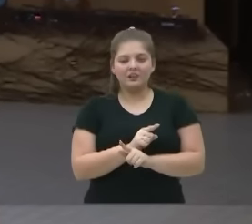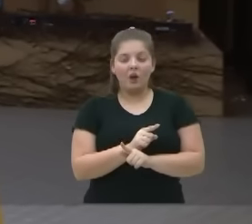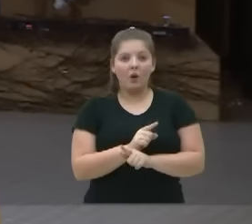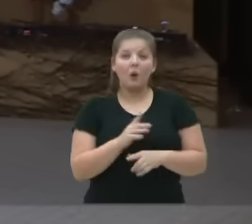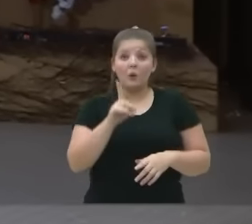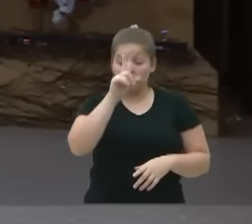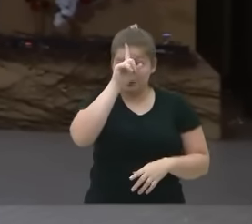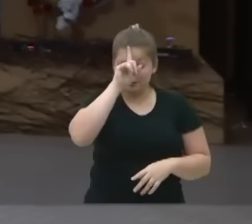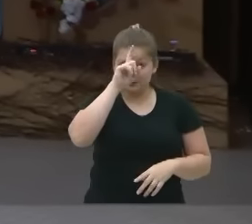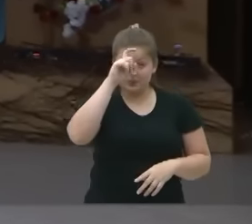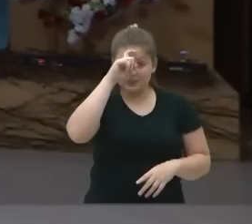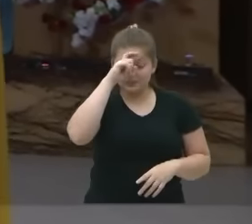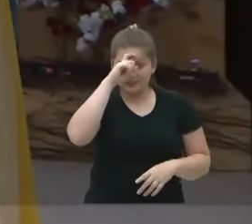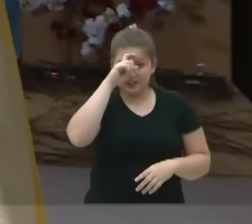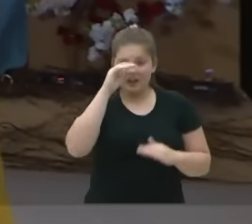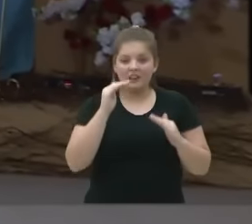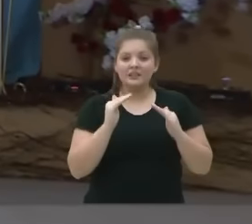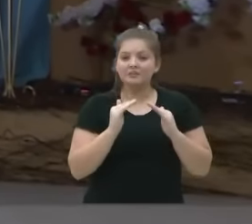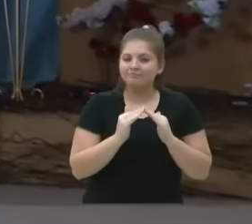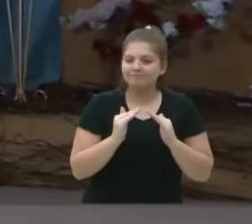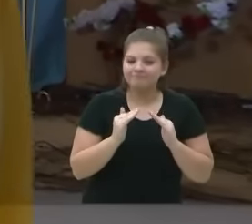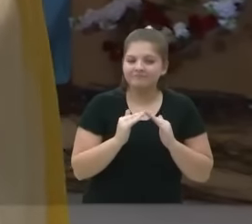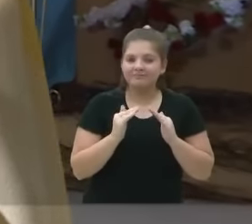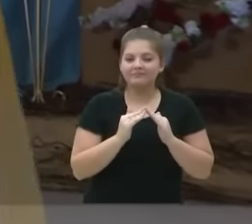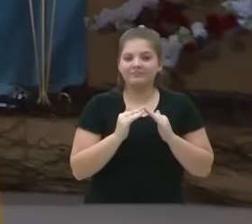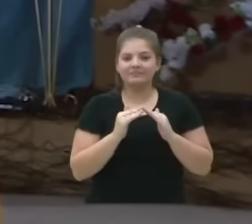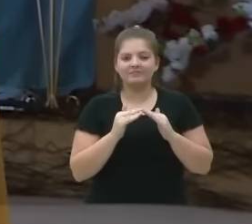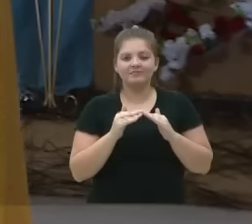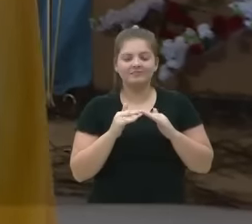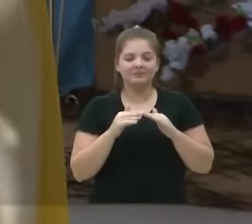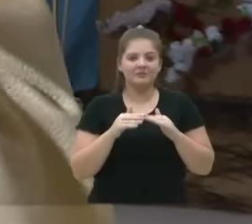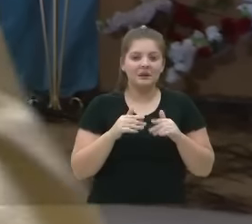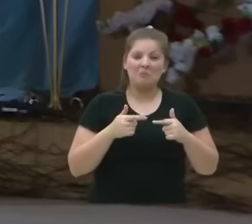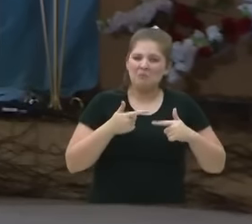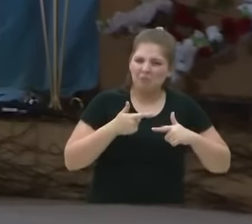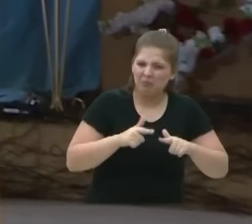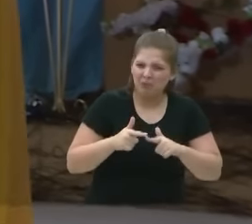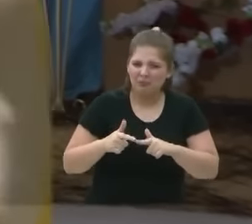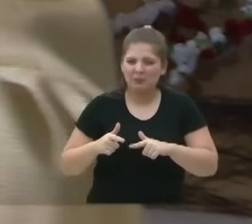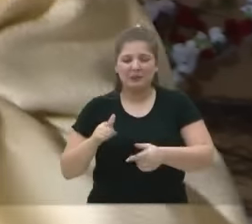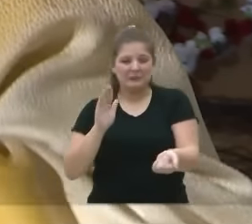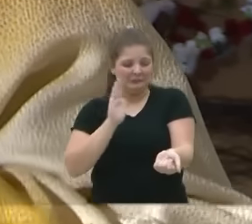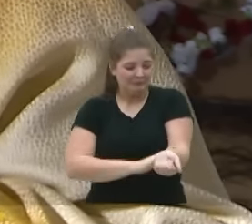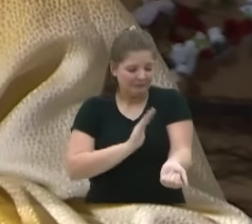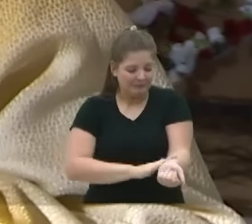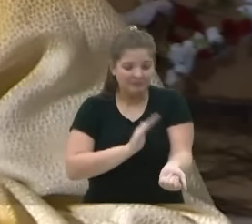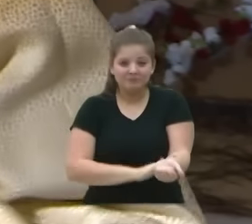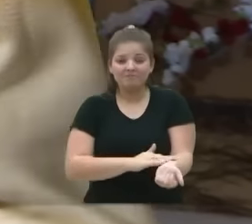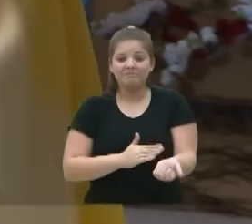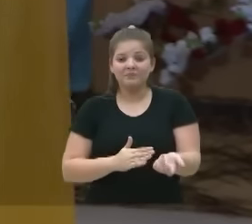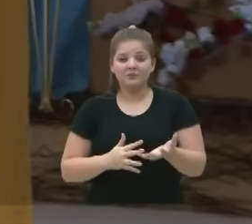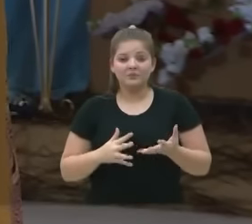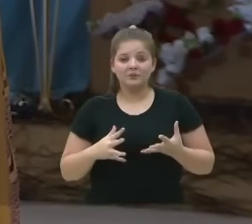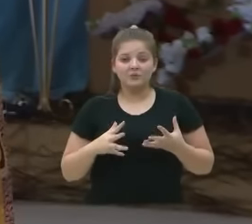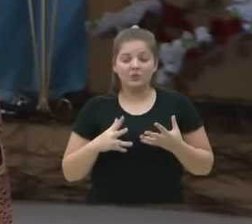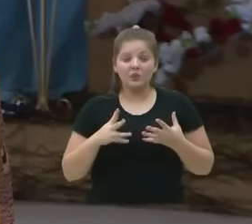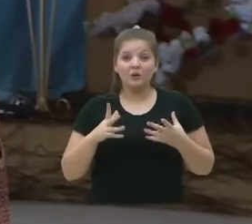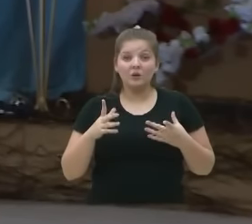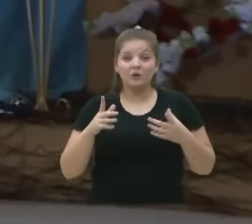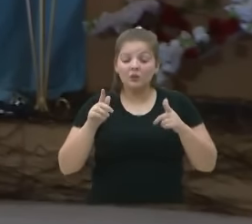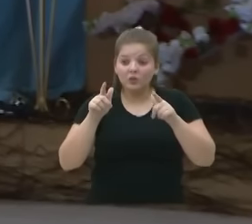hospitais, casas, lares, brigas, drogados, onde